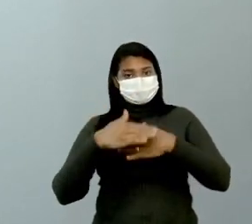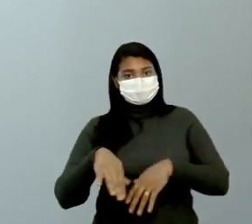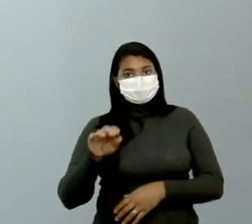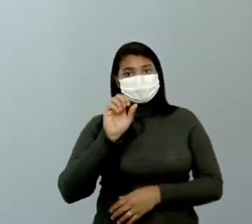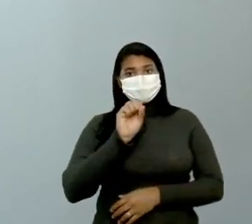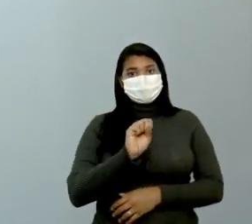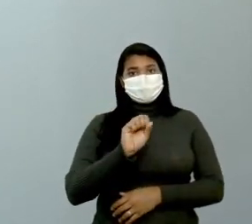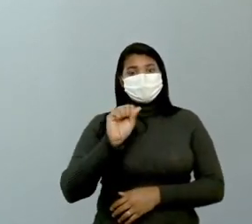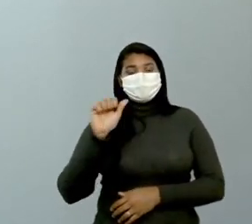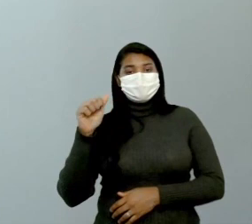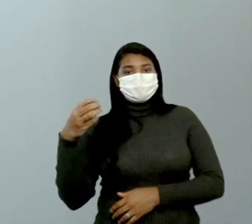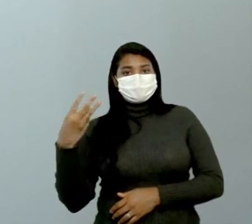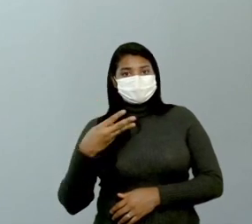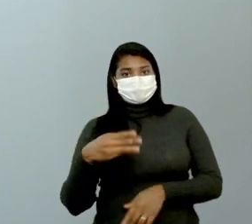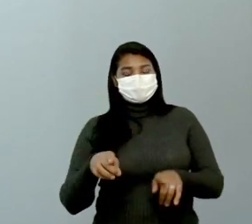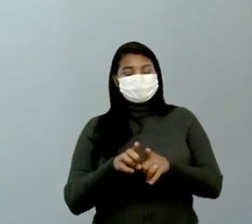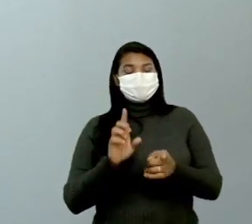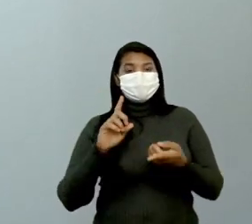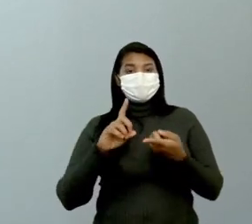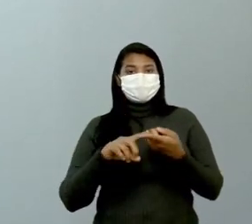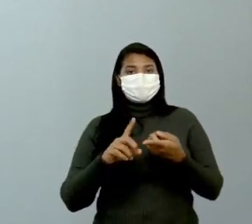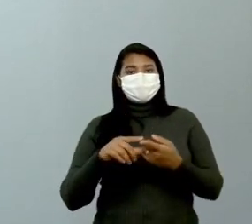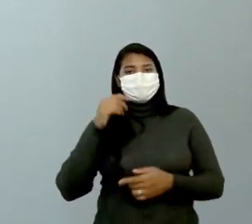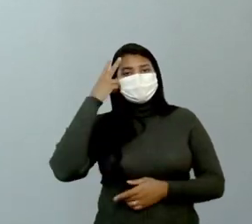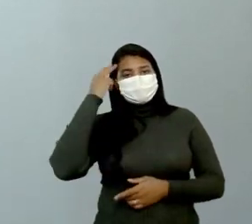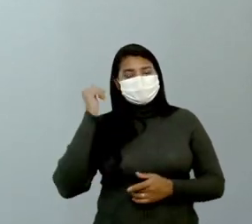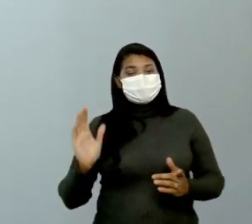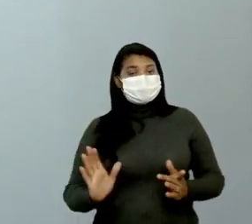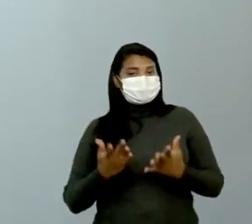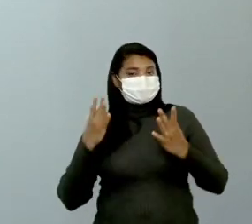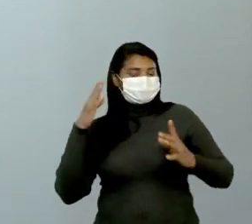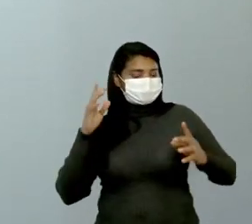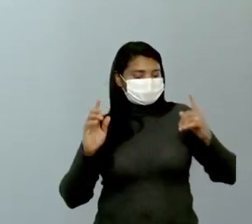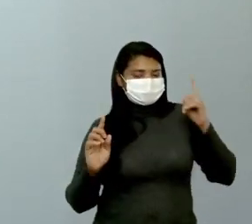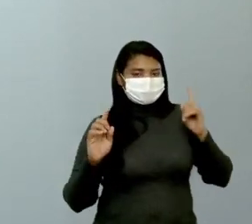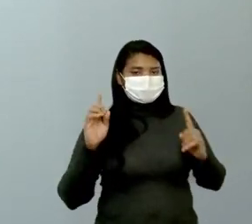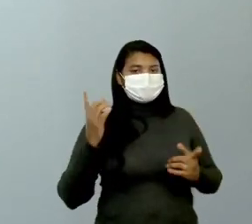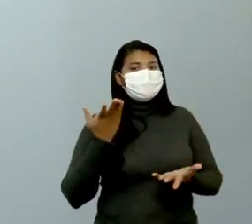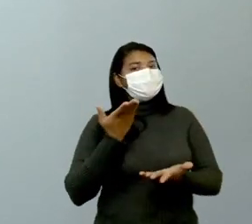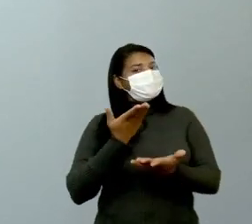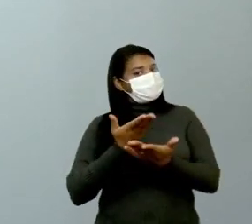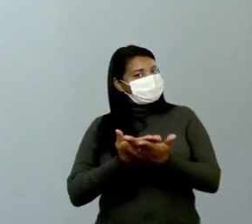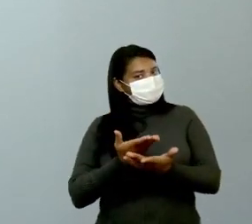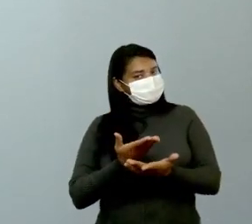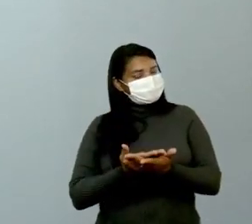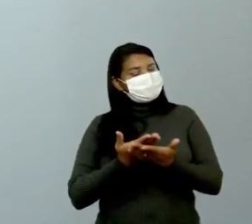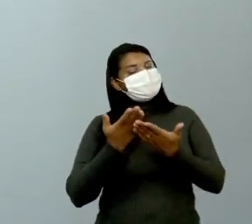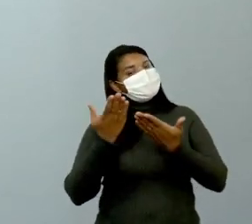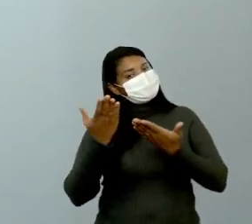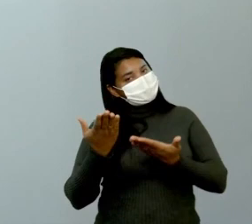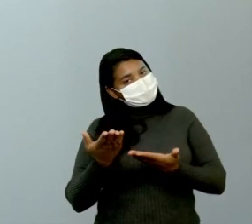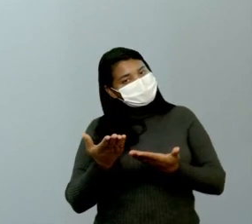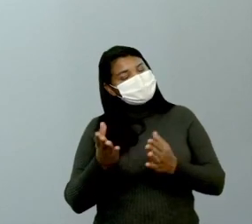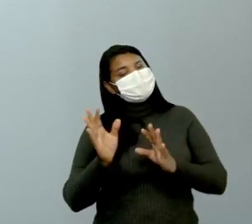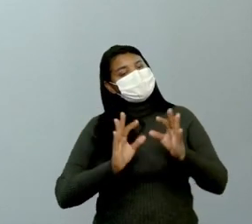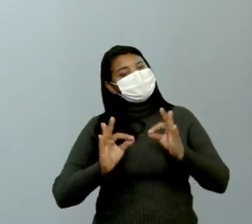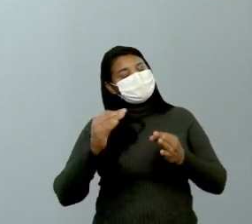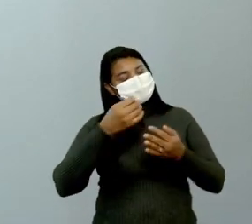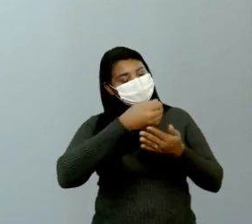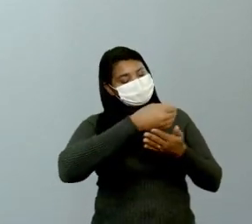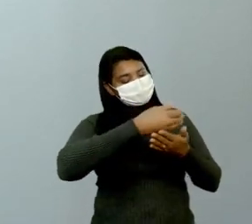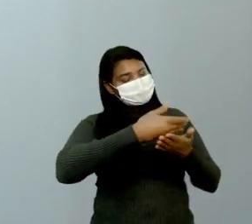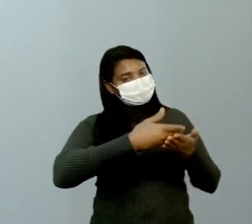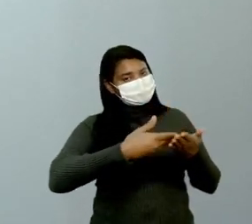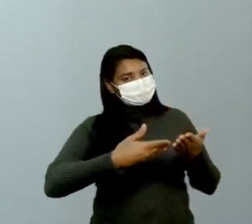SSA 3, então, mesmo em clima de festa, pegue aí o seu kitzinho, seu